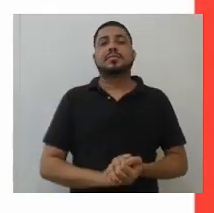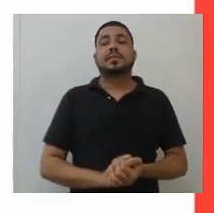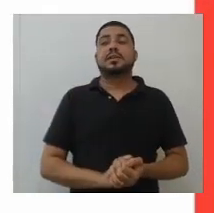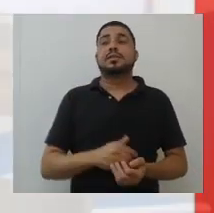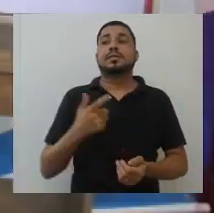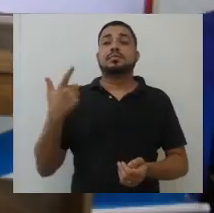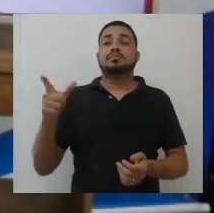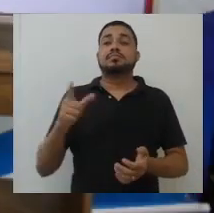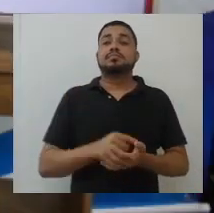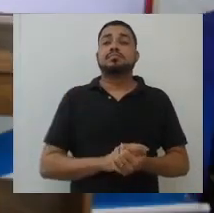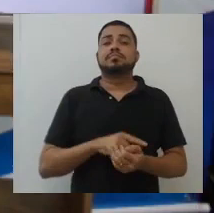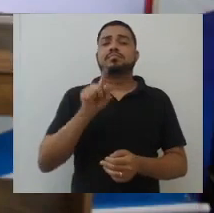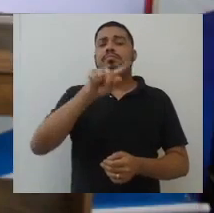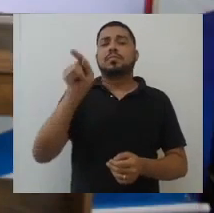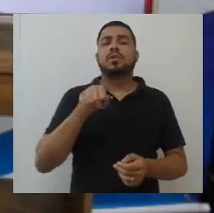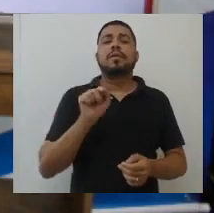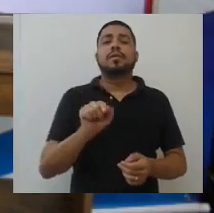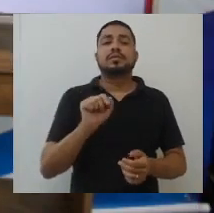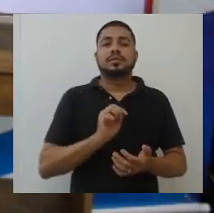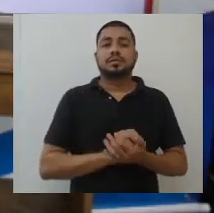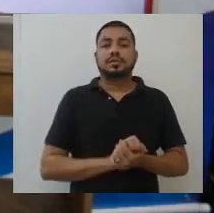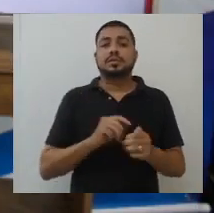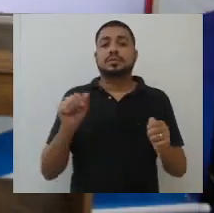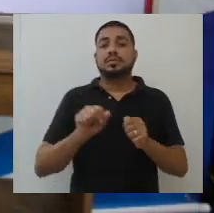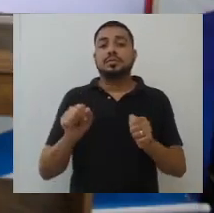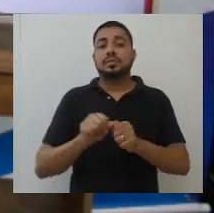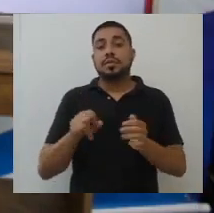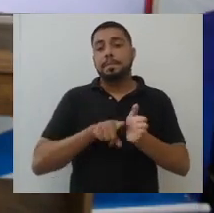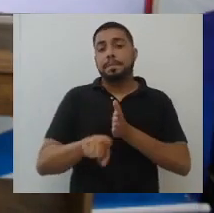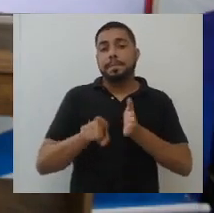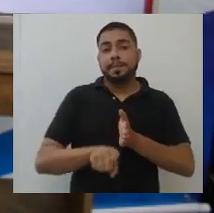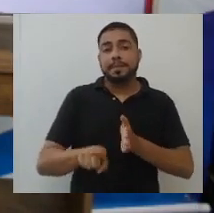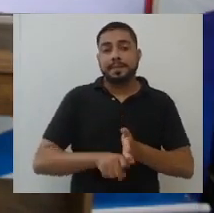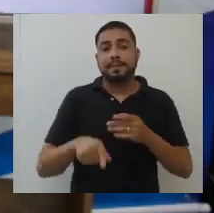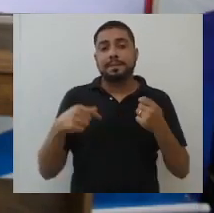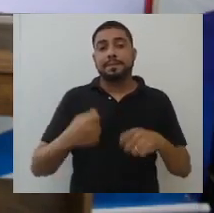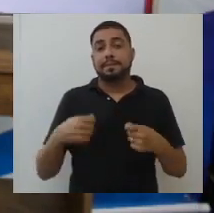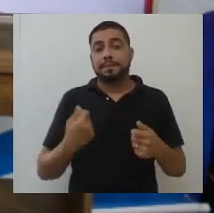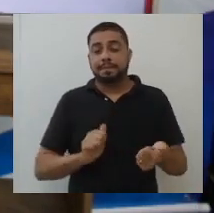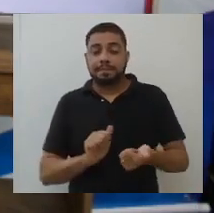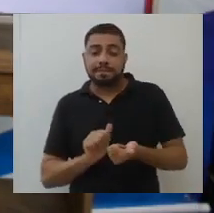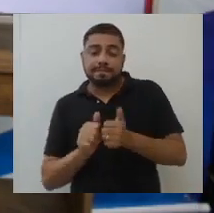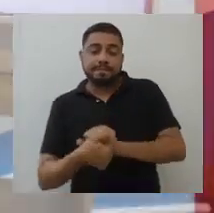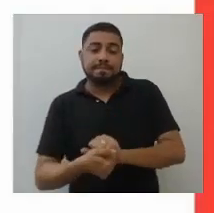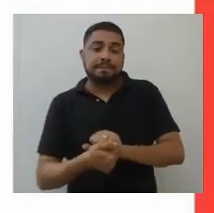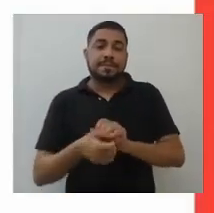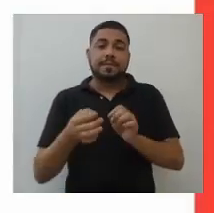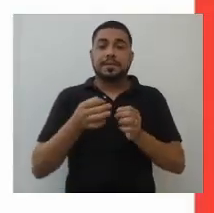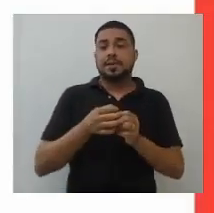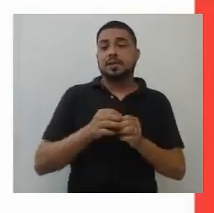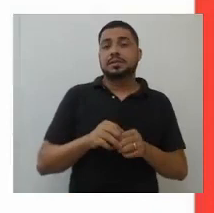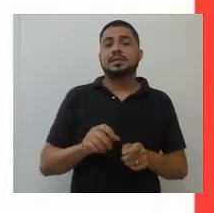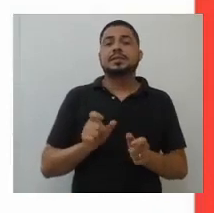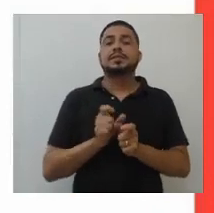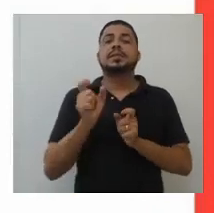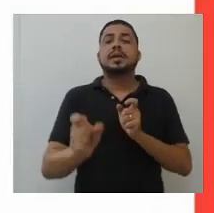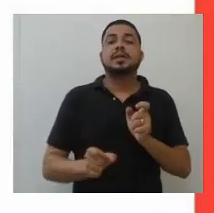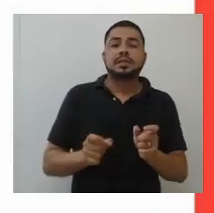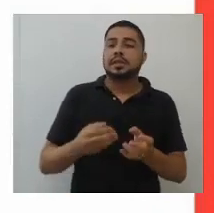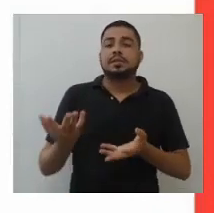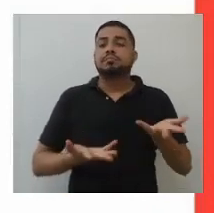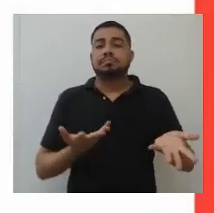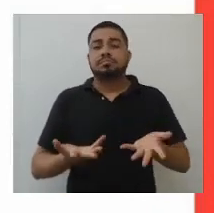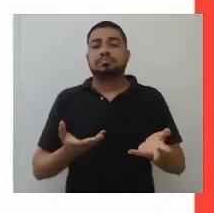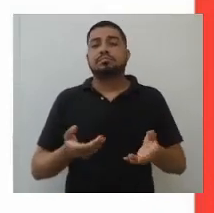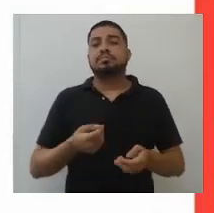ponto. Interrogativa. Para formar perguntas, faz necessário uma inversão sintática. O que é que seria inversão sintática? Alguma coisa